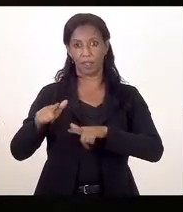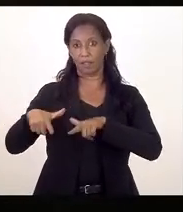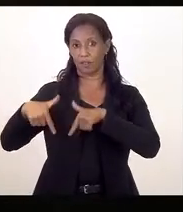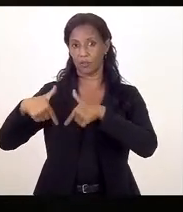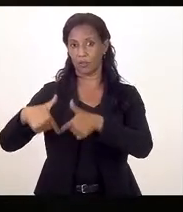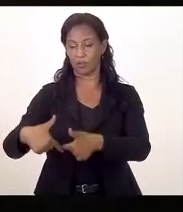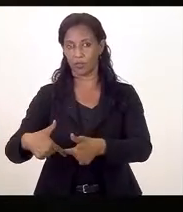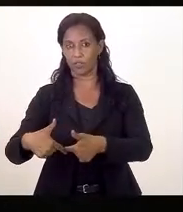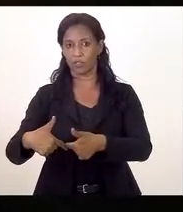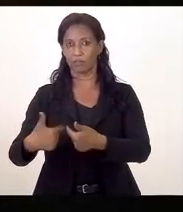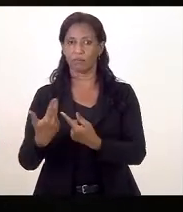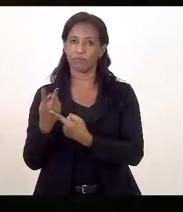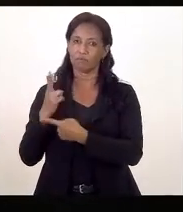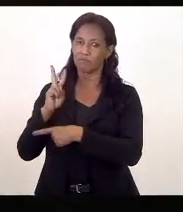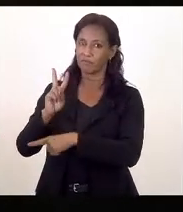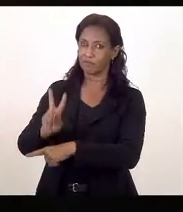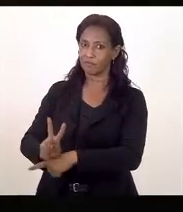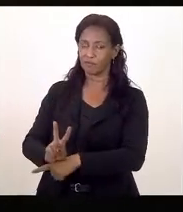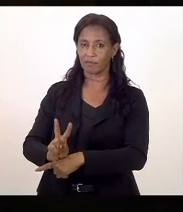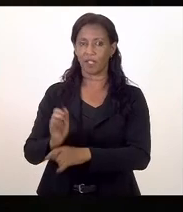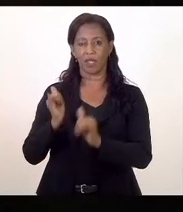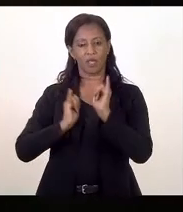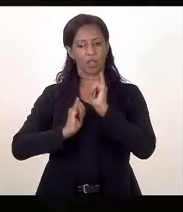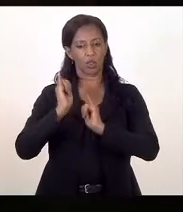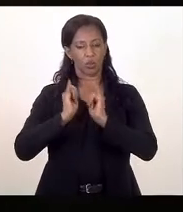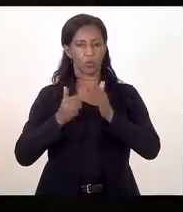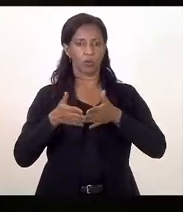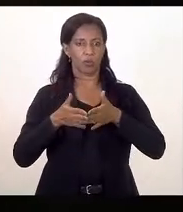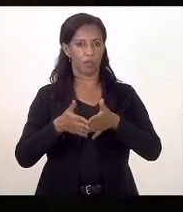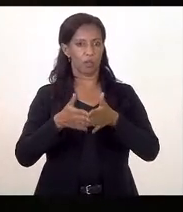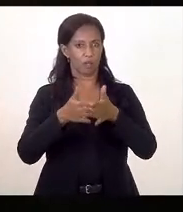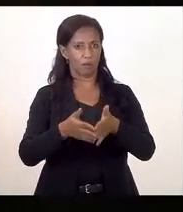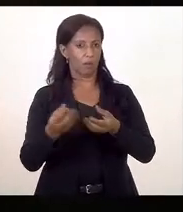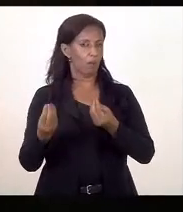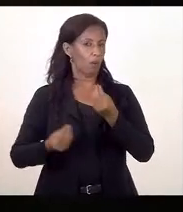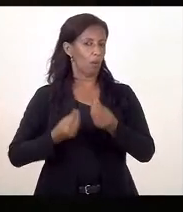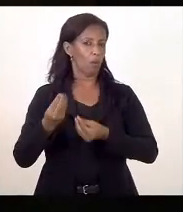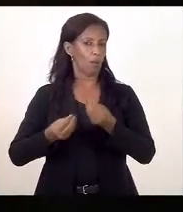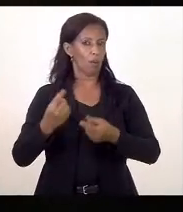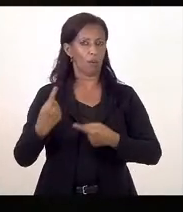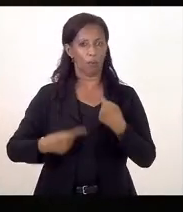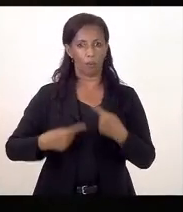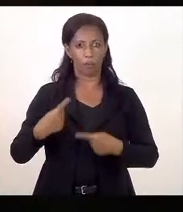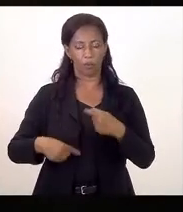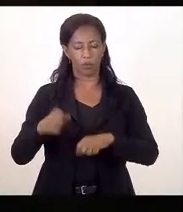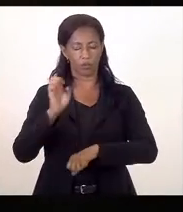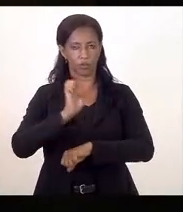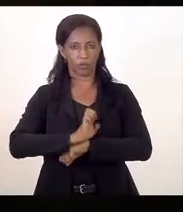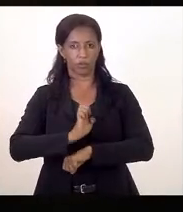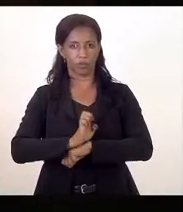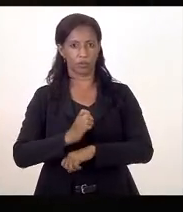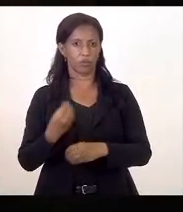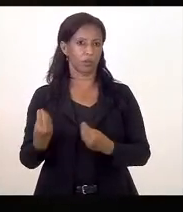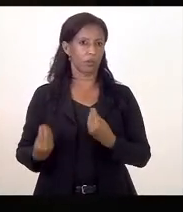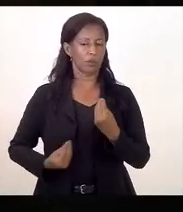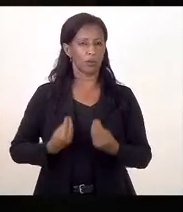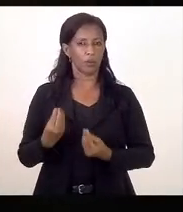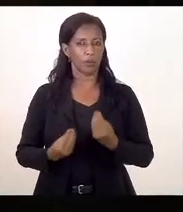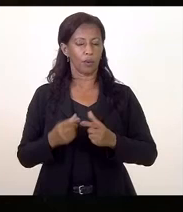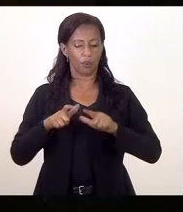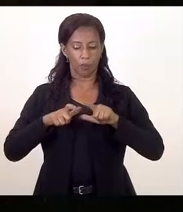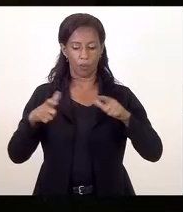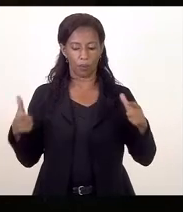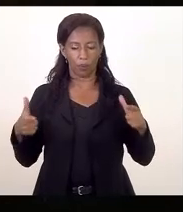que defendam a indústria naval como política de Estado, como uma